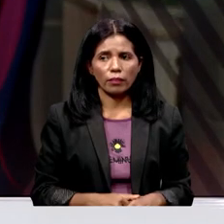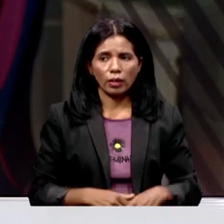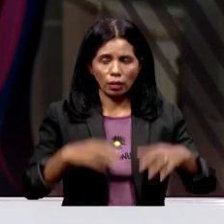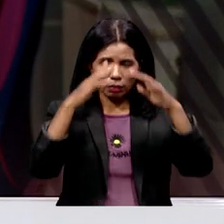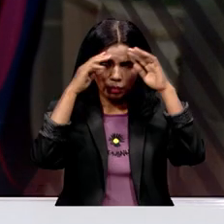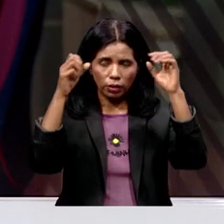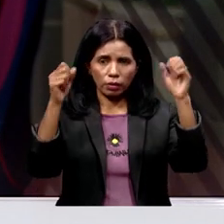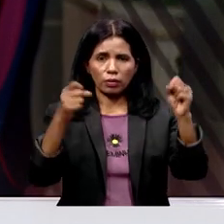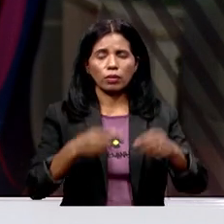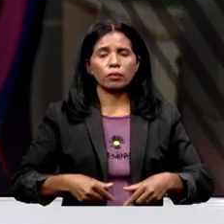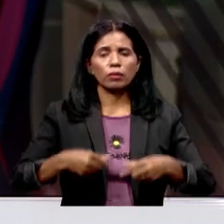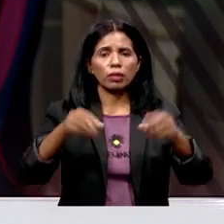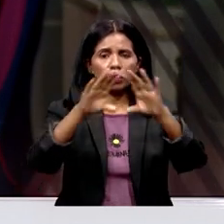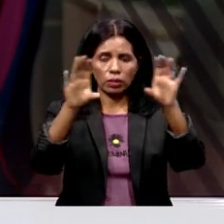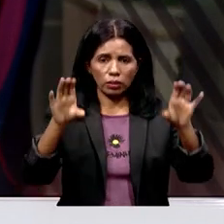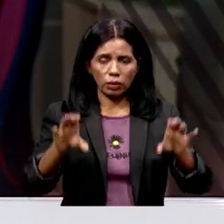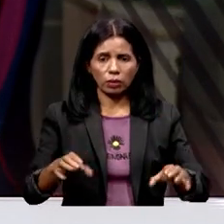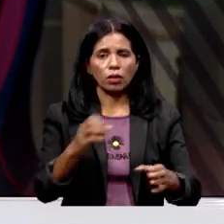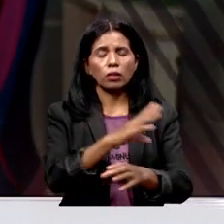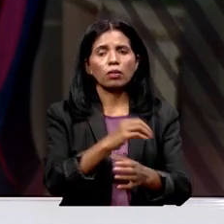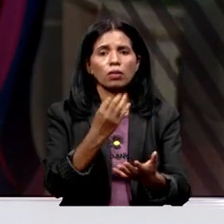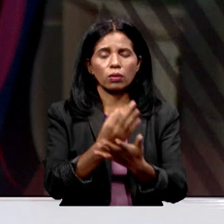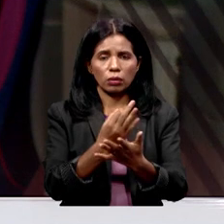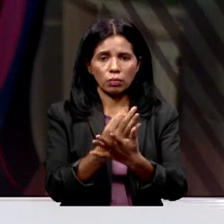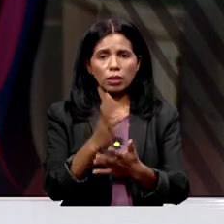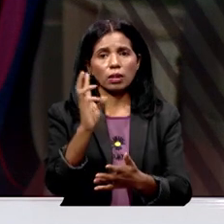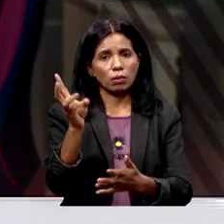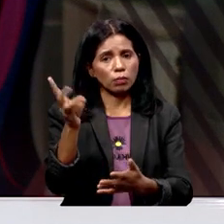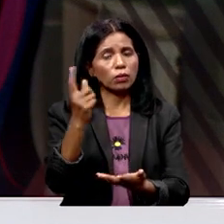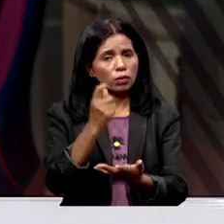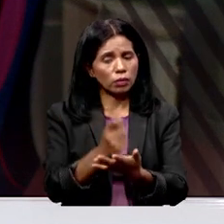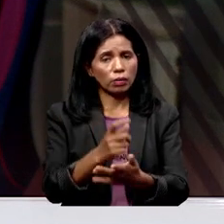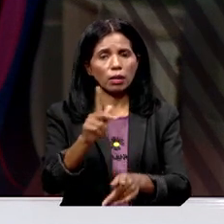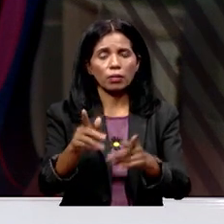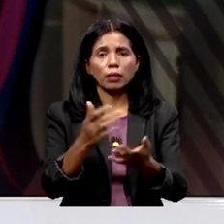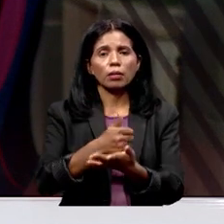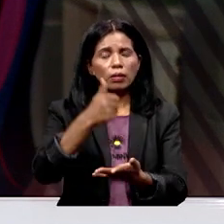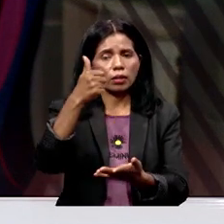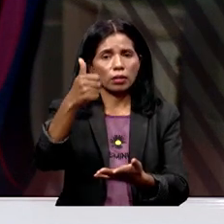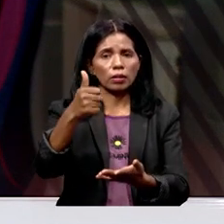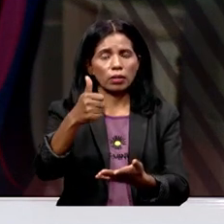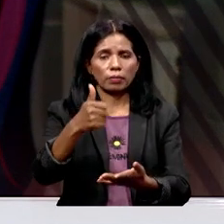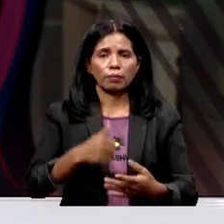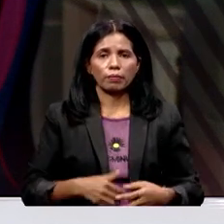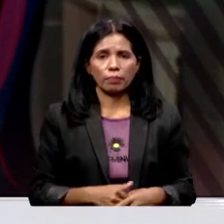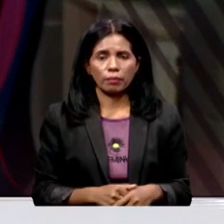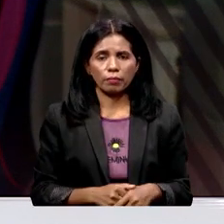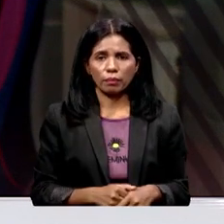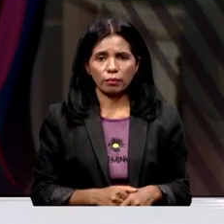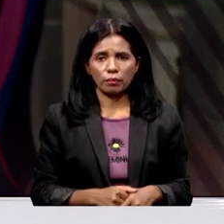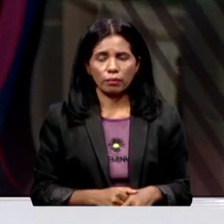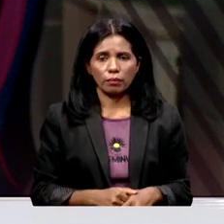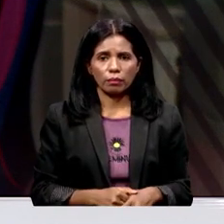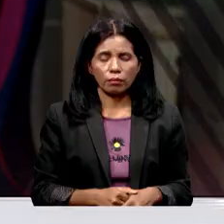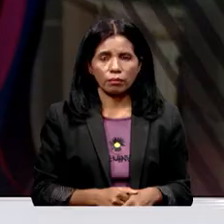Presidente Republiki atribui sertifikado no orçamento Rihunneng Nulu ba manang nain prêmio Sérgio Vieira de Mello.